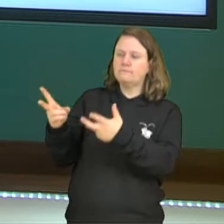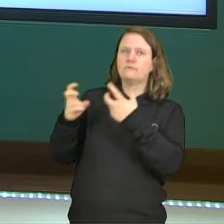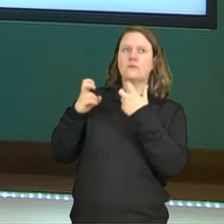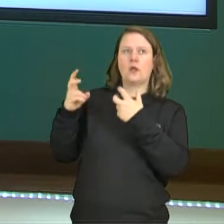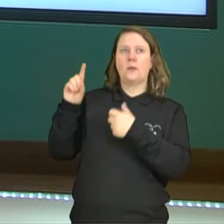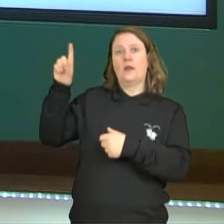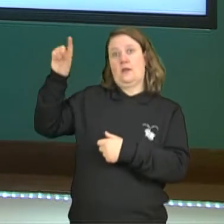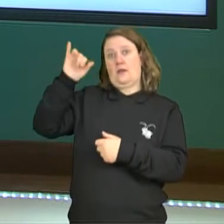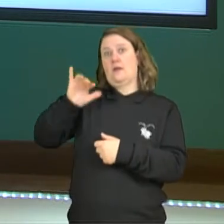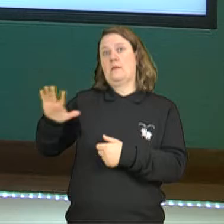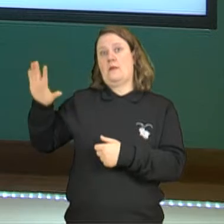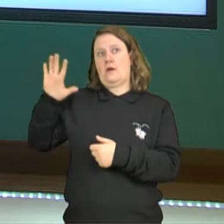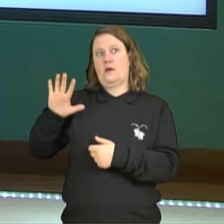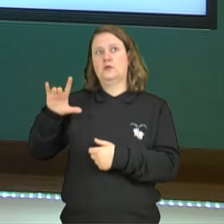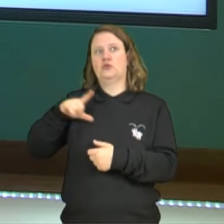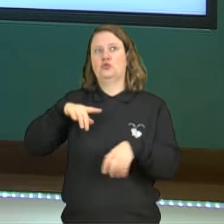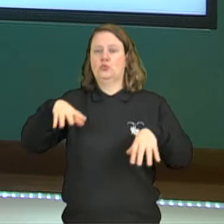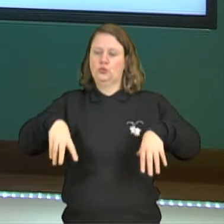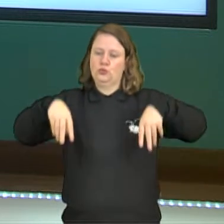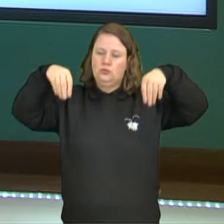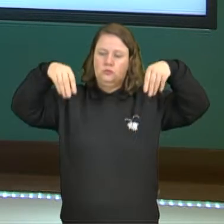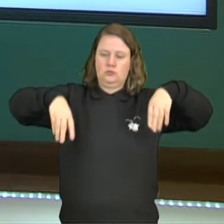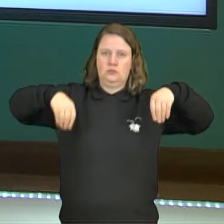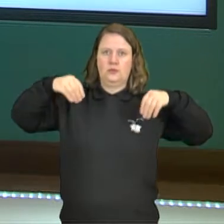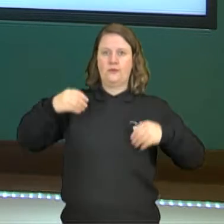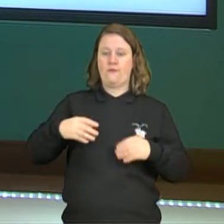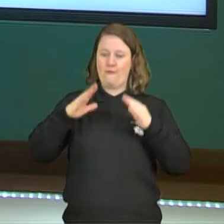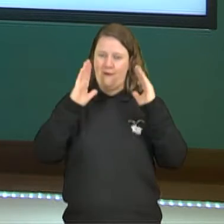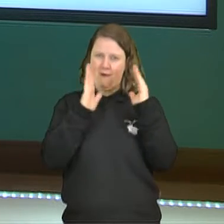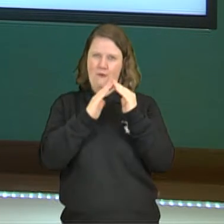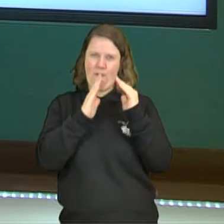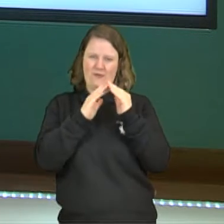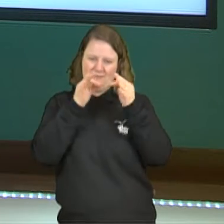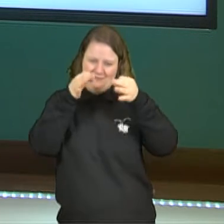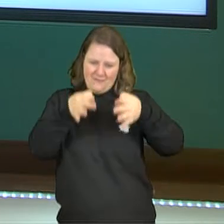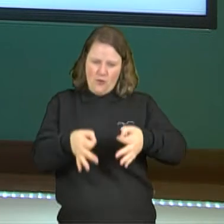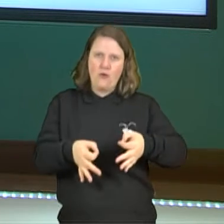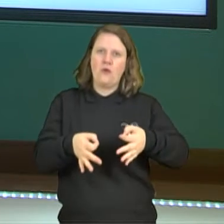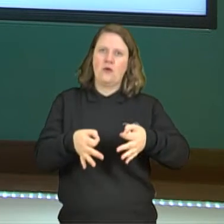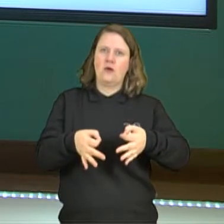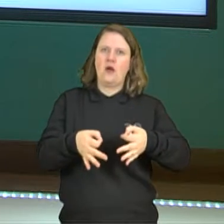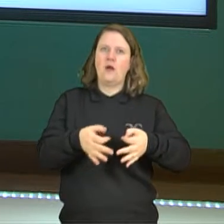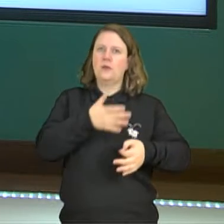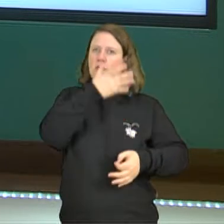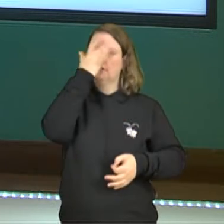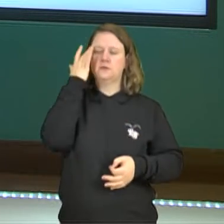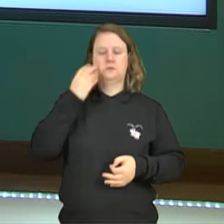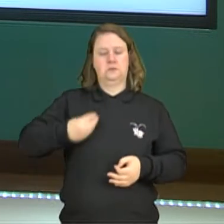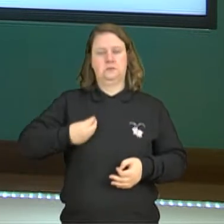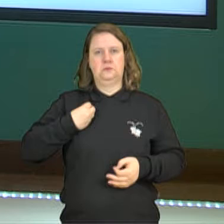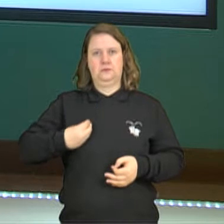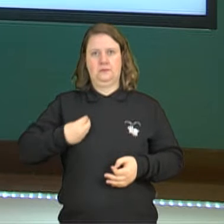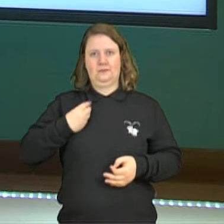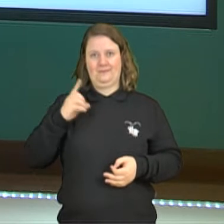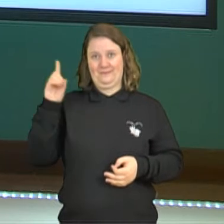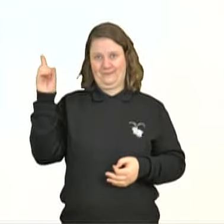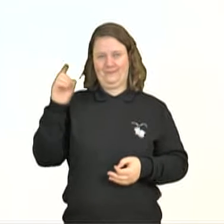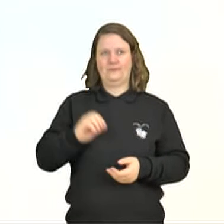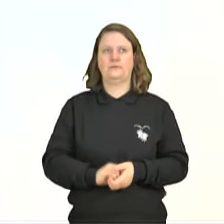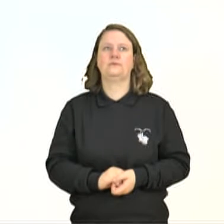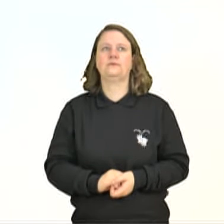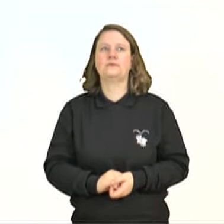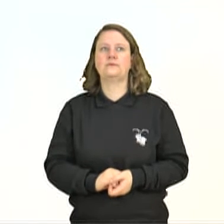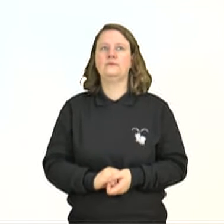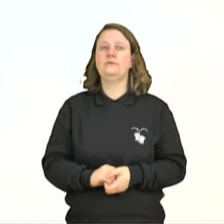a agricultura e o castelo, que é a moradia do senhor feudal, que é a moradia do sucerano ao fundo, tá? Então